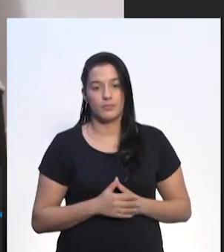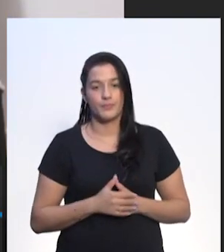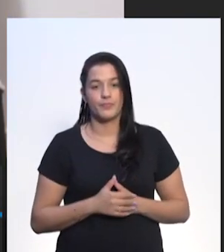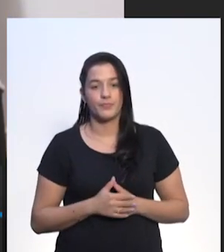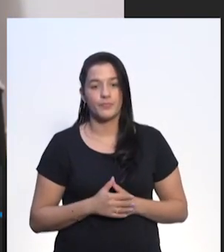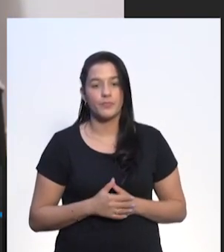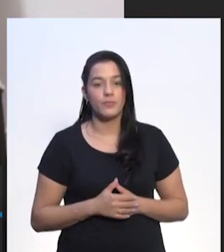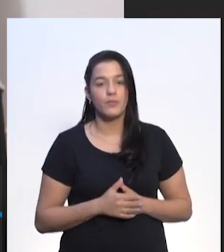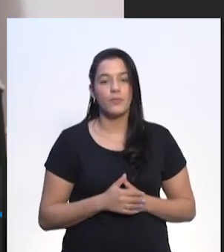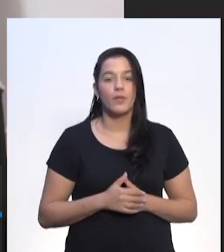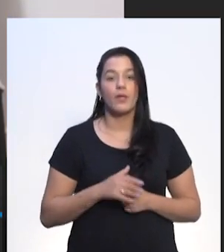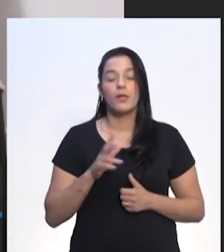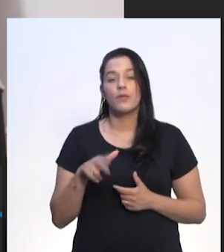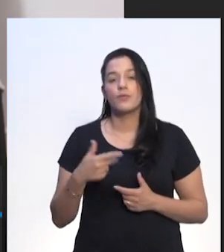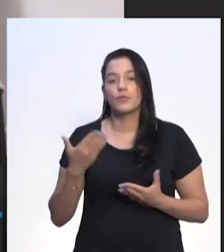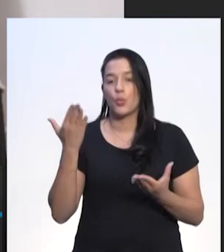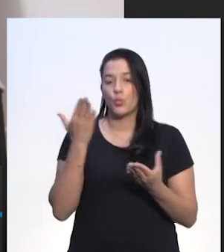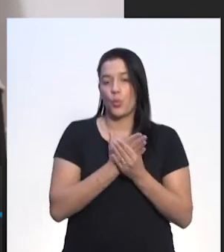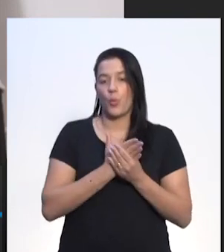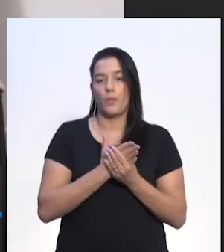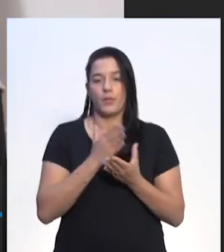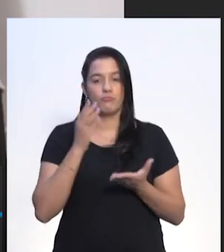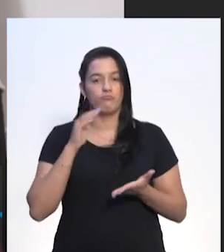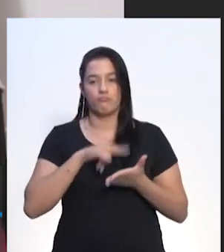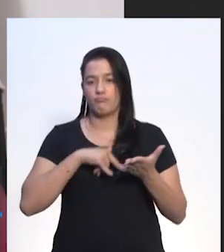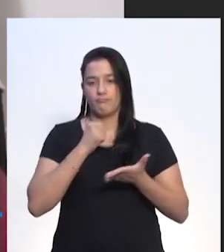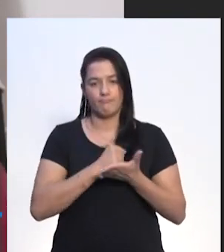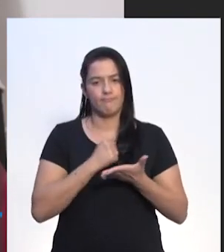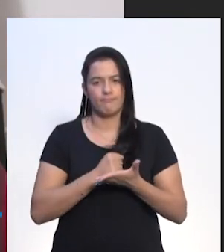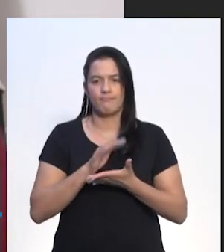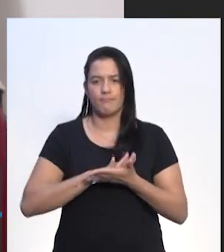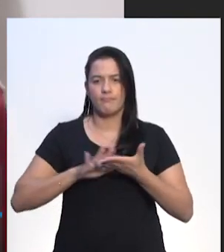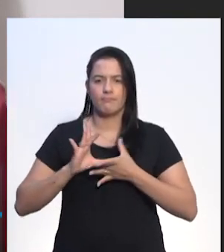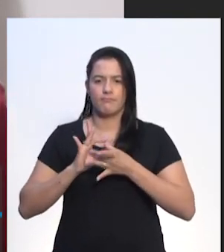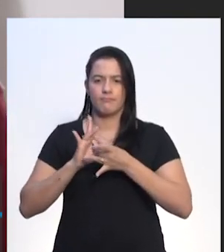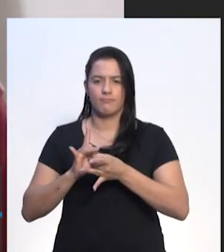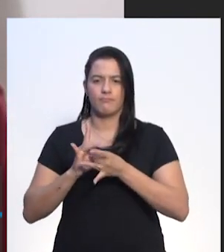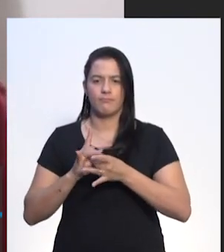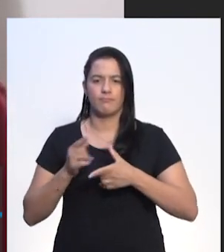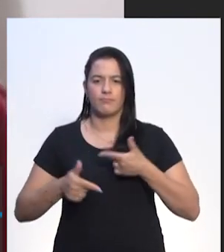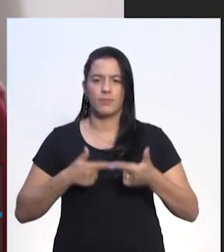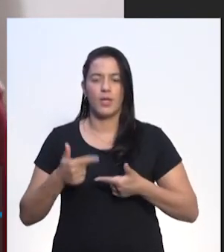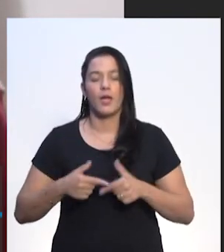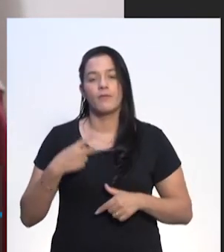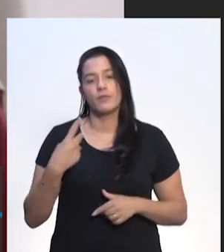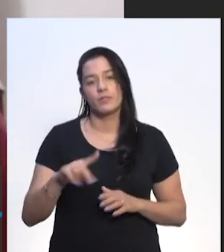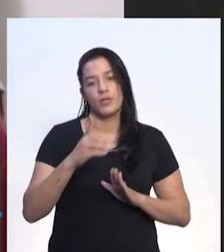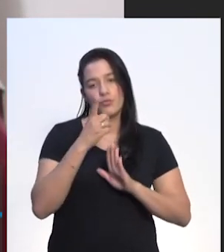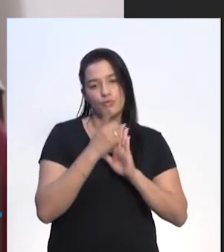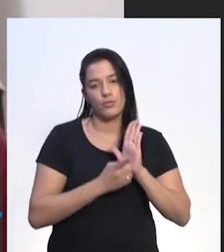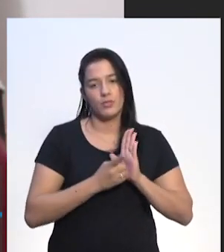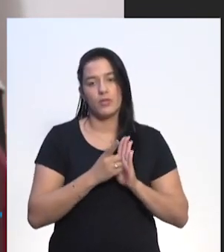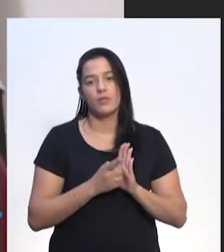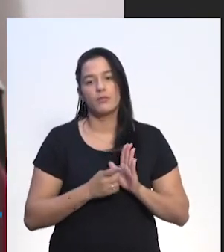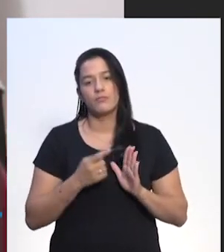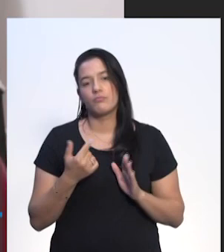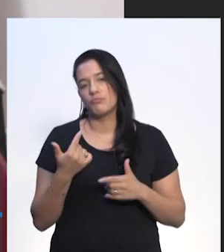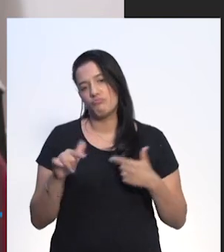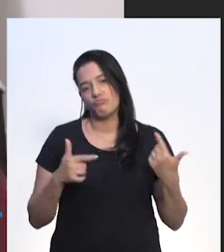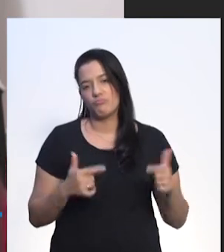pessoa, né? Não existe nenhuma documentação. E, sendo assim, você não tem o direito aos seus